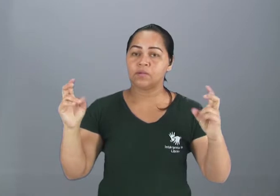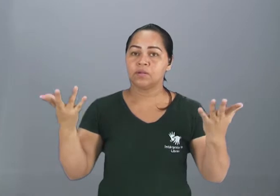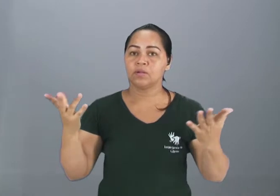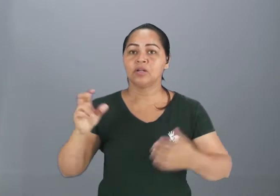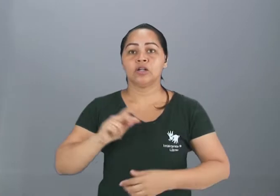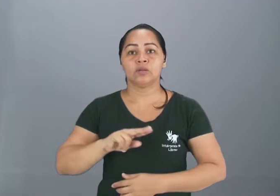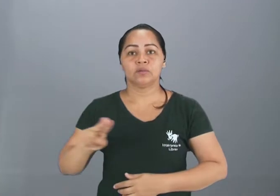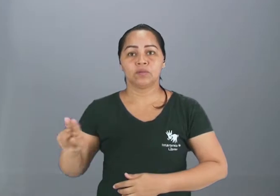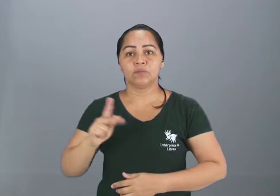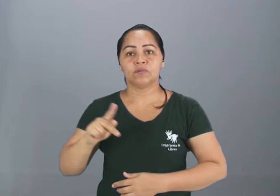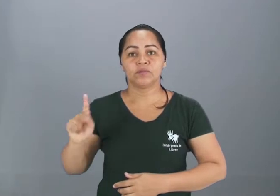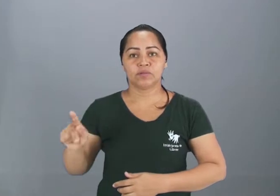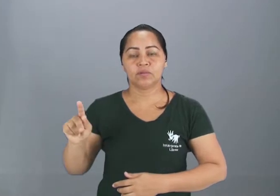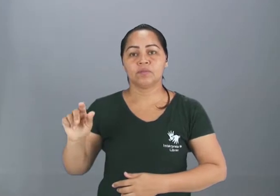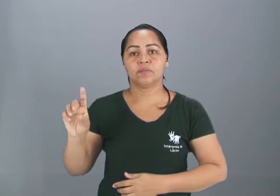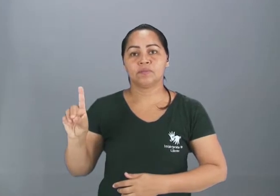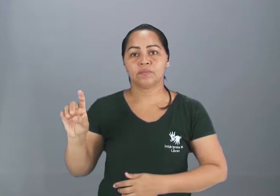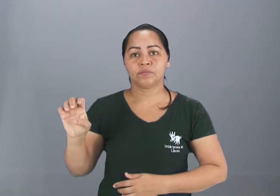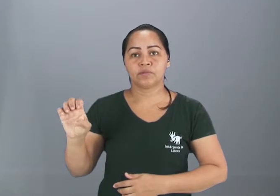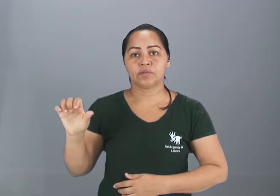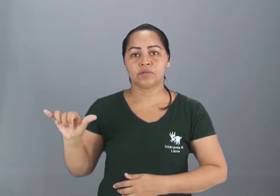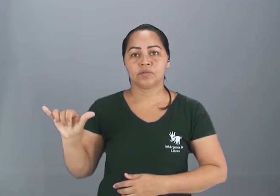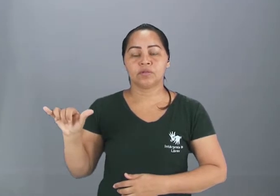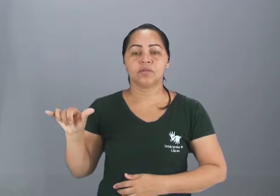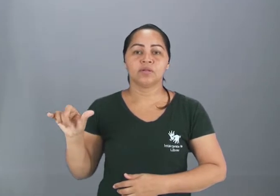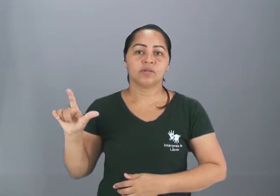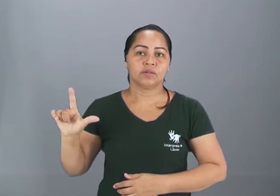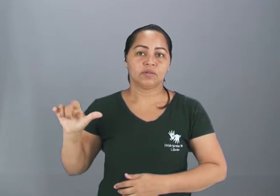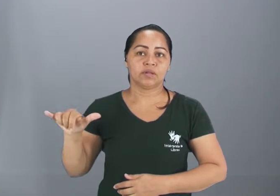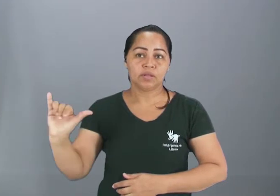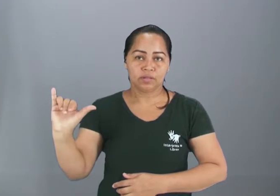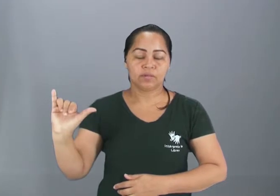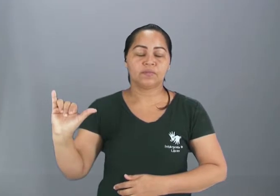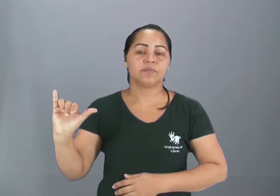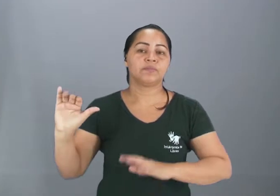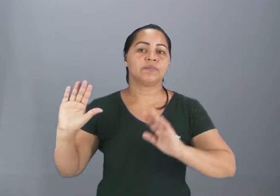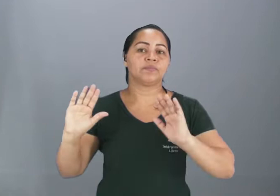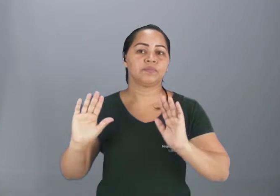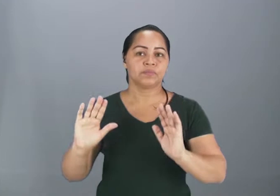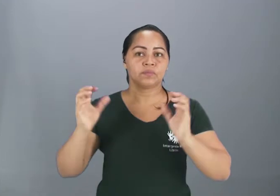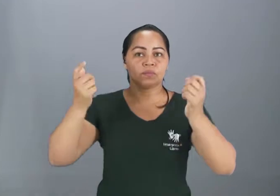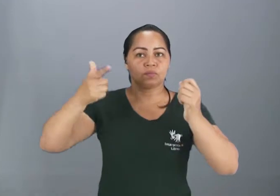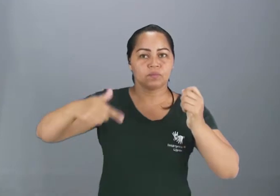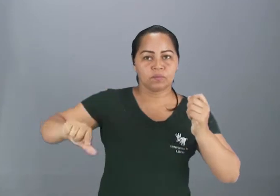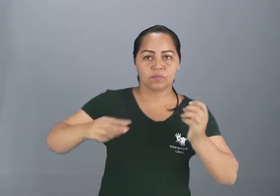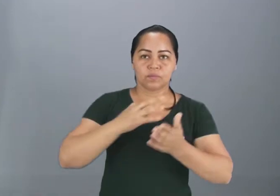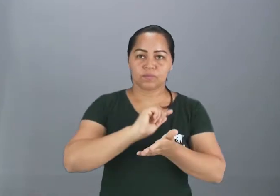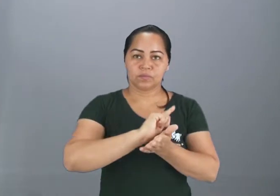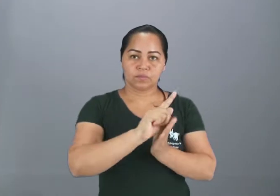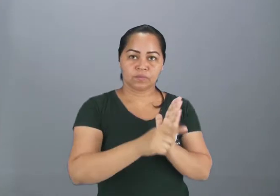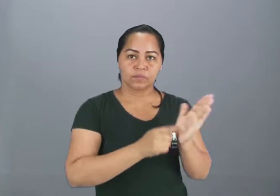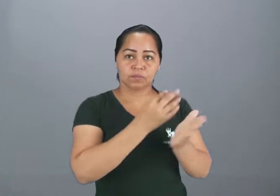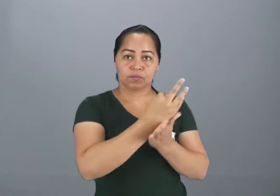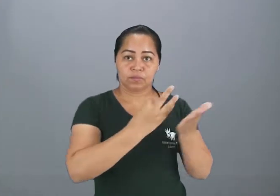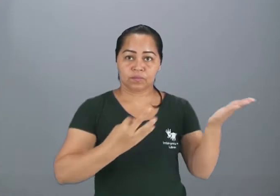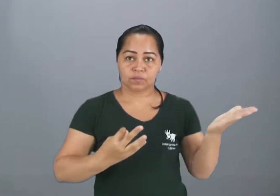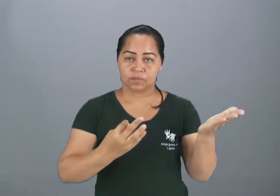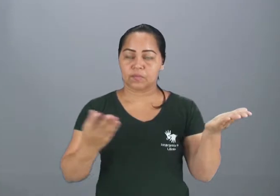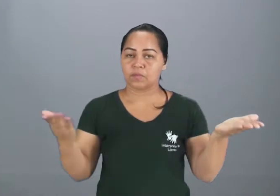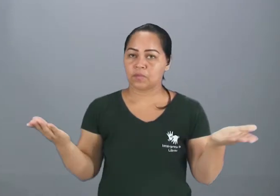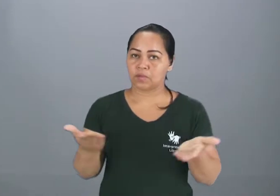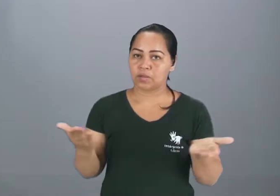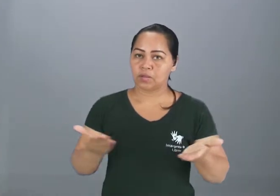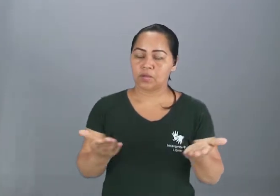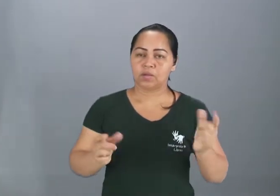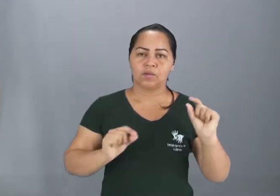pouco, fazer algumas atividades mais sobre carto para a gente entender um pouco mais sobre esse gênero textual, tá? Na nossa aula agora